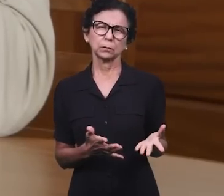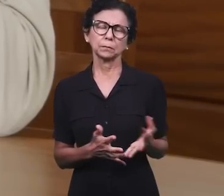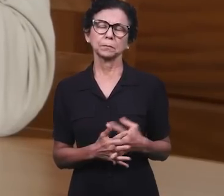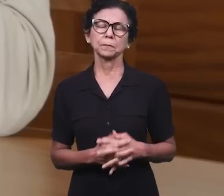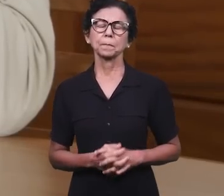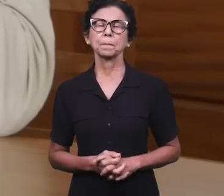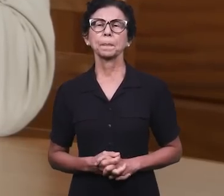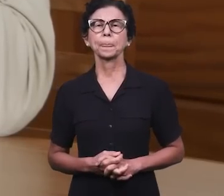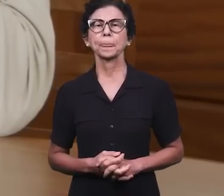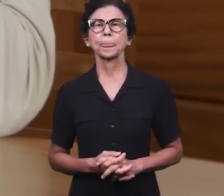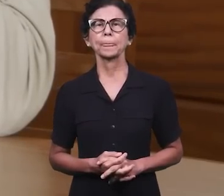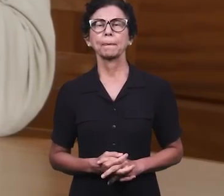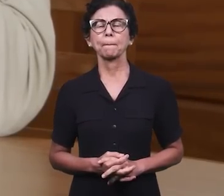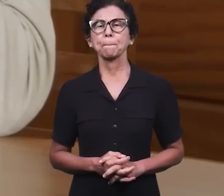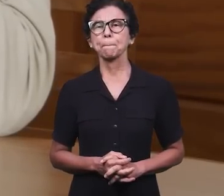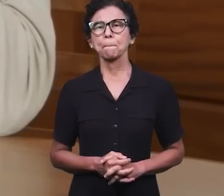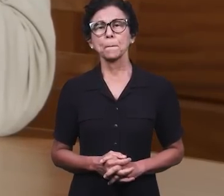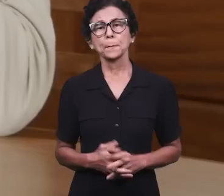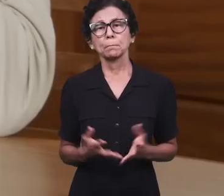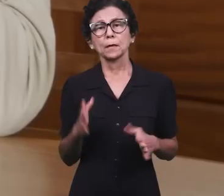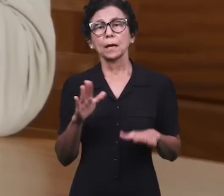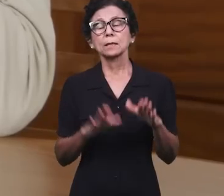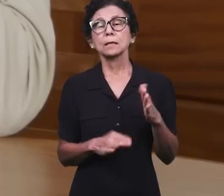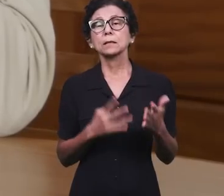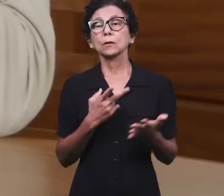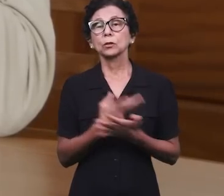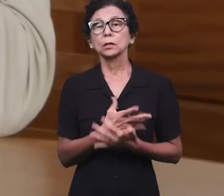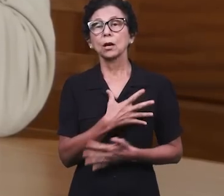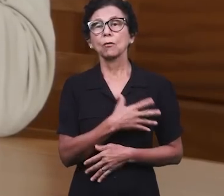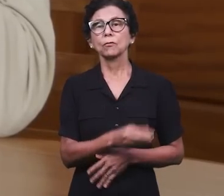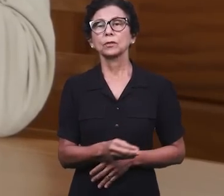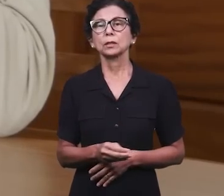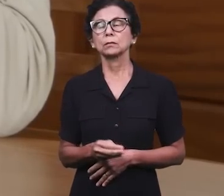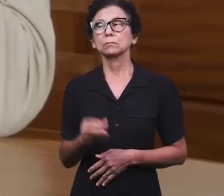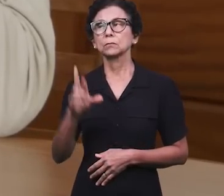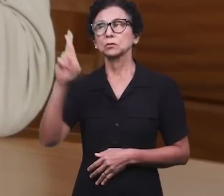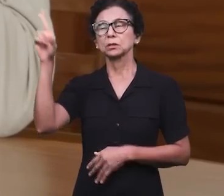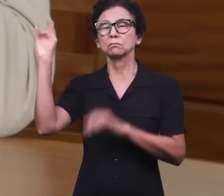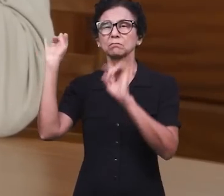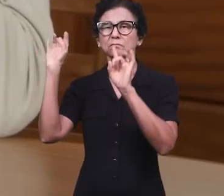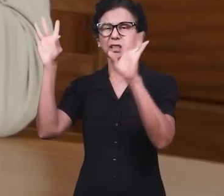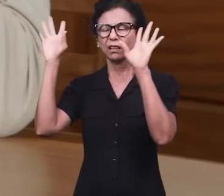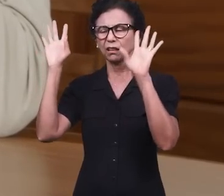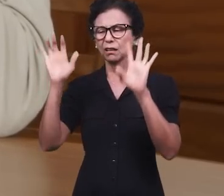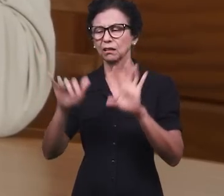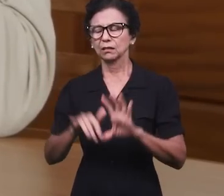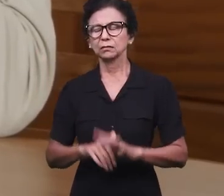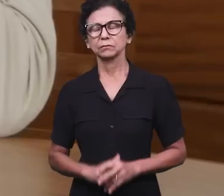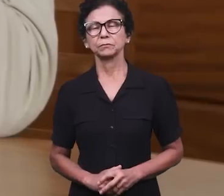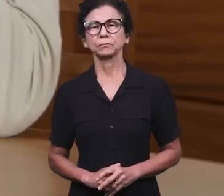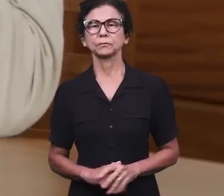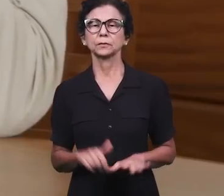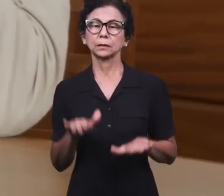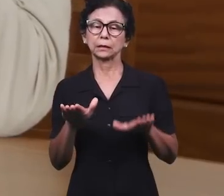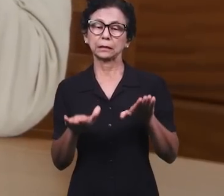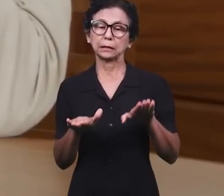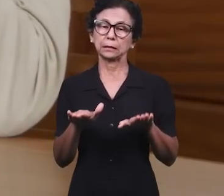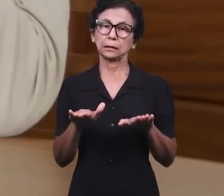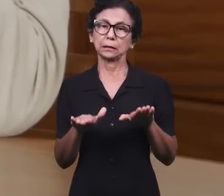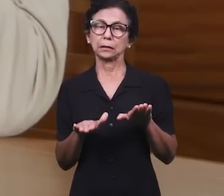no filho, às vezes faz o filho até abandonar o Senhor, hein? Tem que ter muito cuidado.